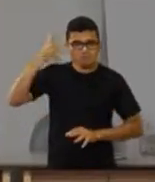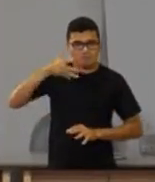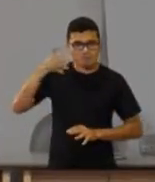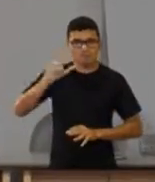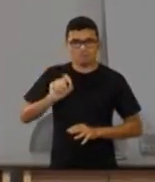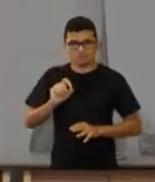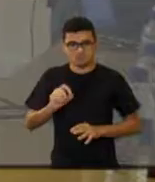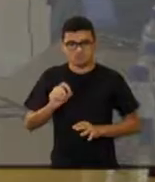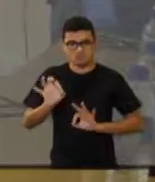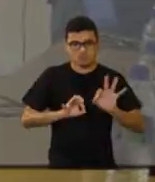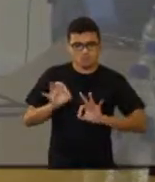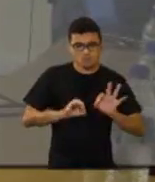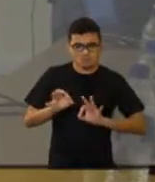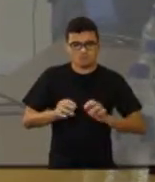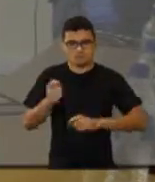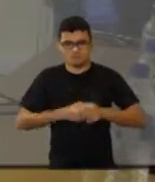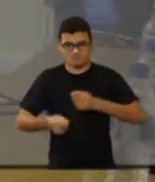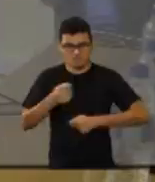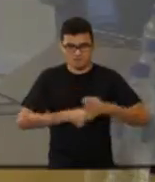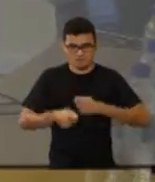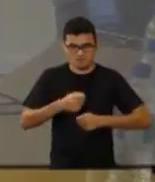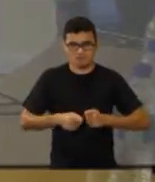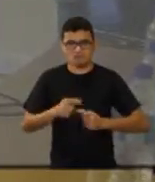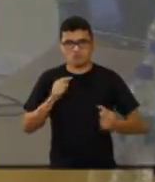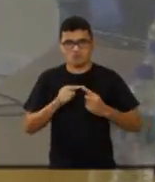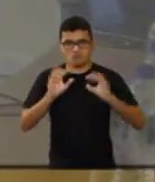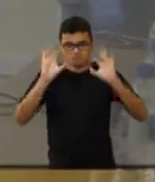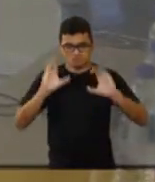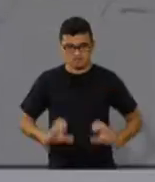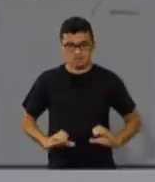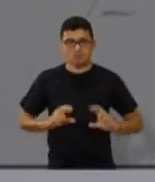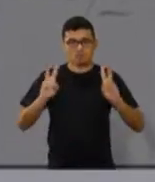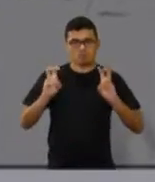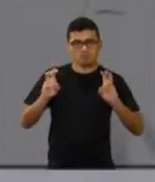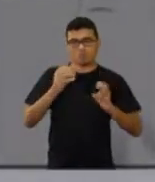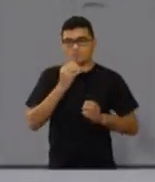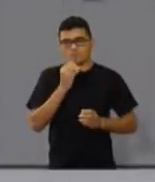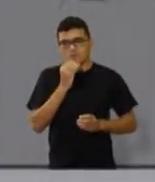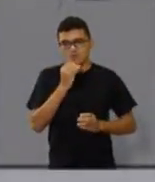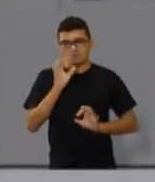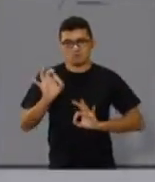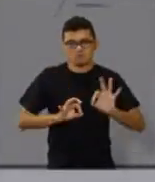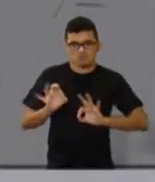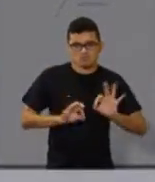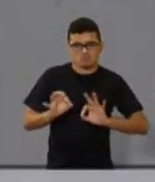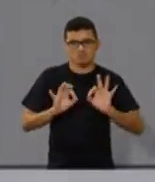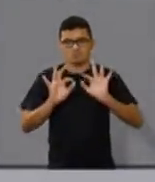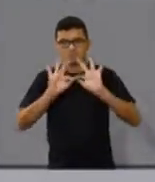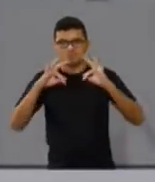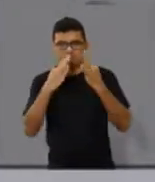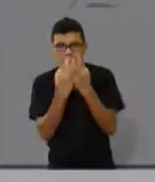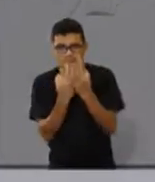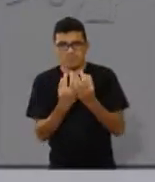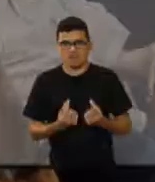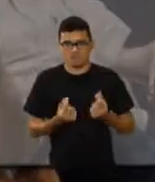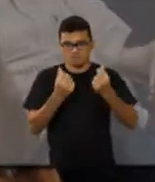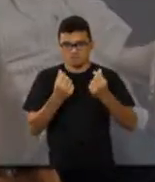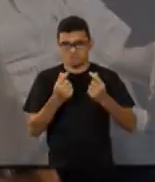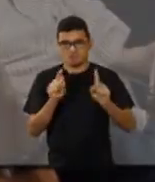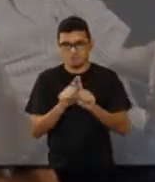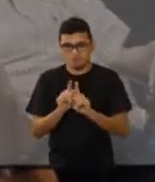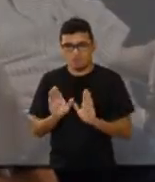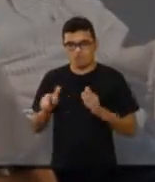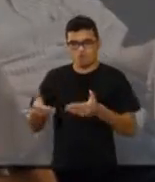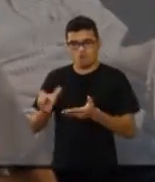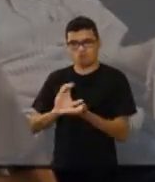Educação Financeira para a Promoção da Cidadania, abordando temas como planejamento financeiro para o bem-estar familiar, com foco